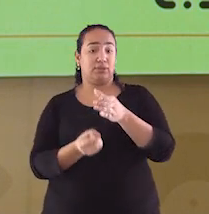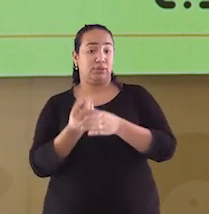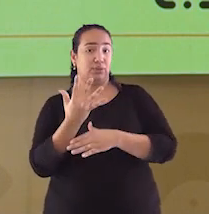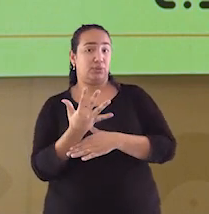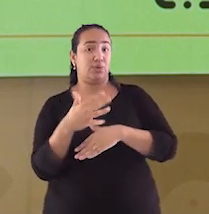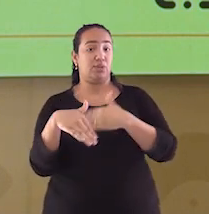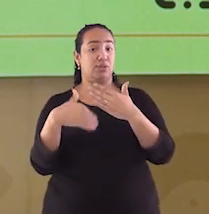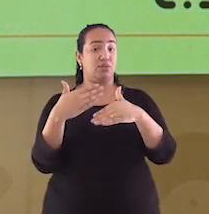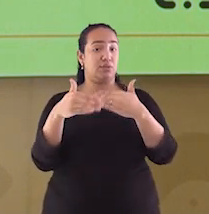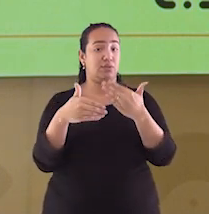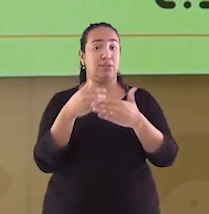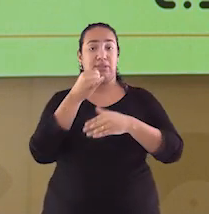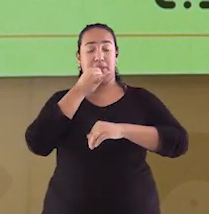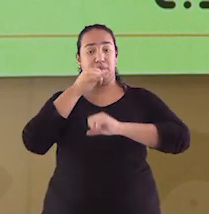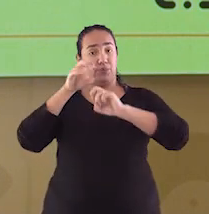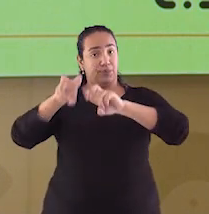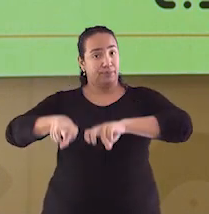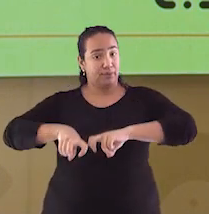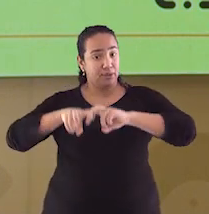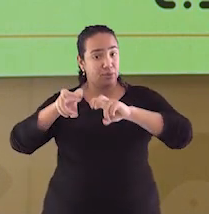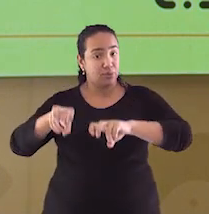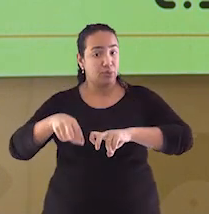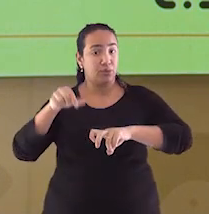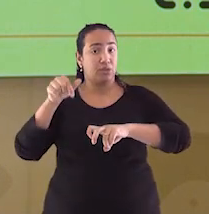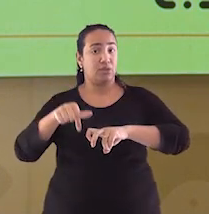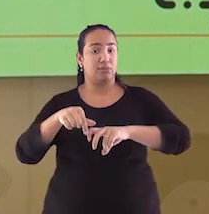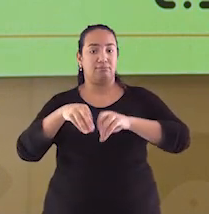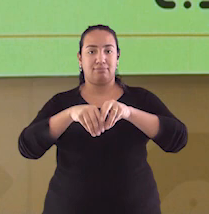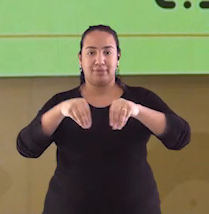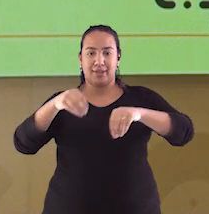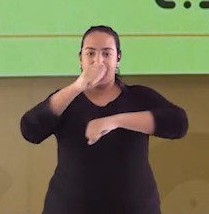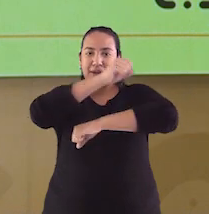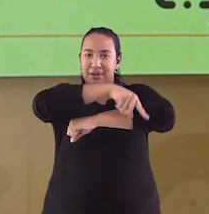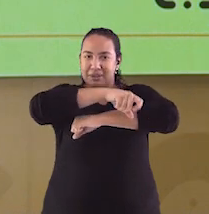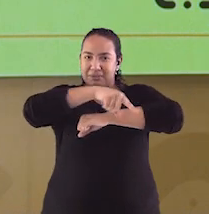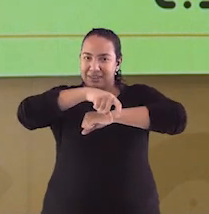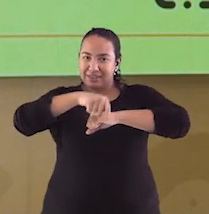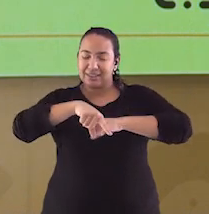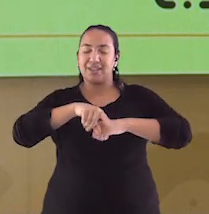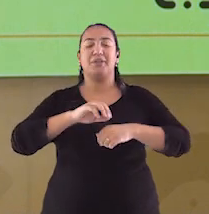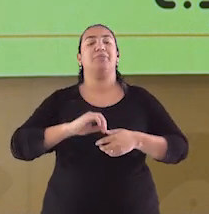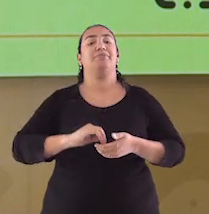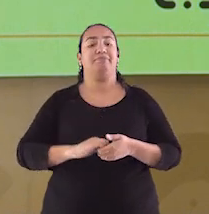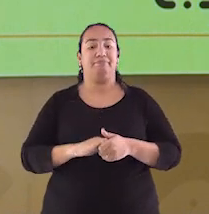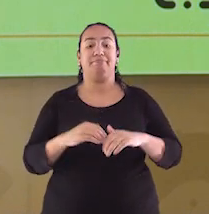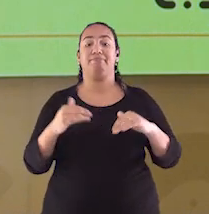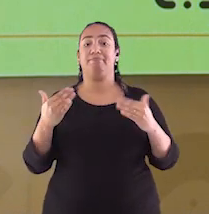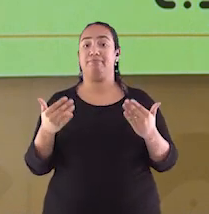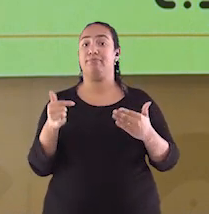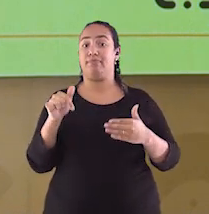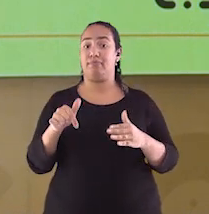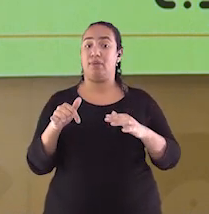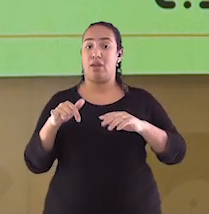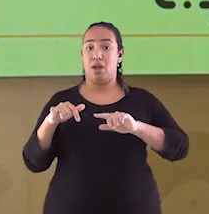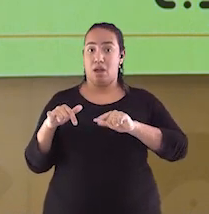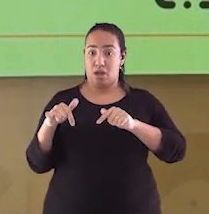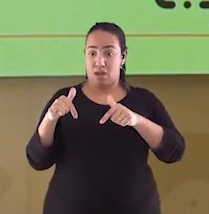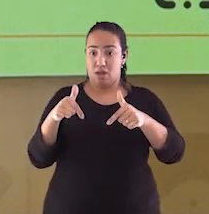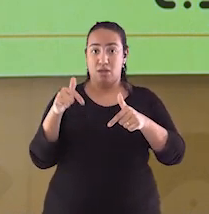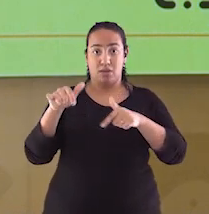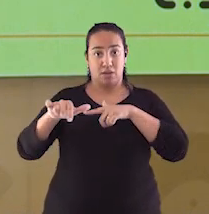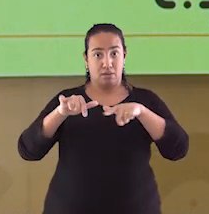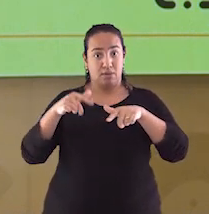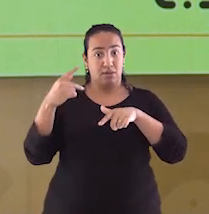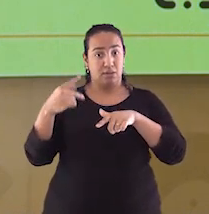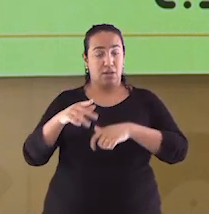desenvolver atividades como a agricultura, que é o cultivo da terra, por exemplo. Essa era uma atividade que eles